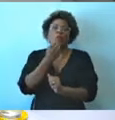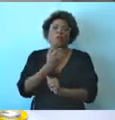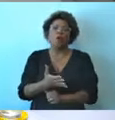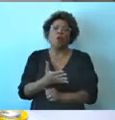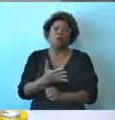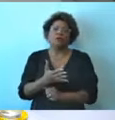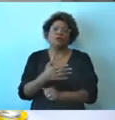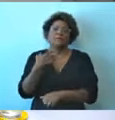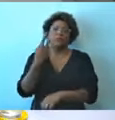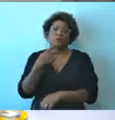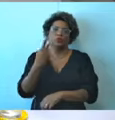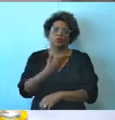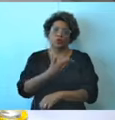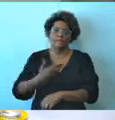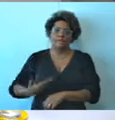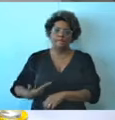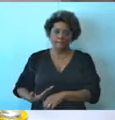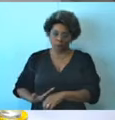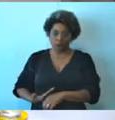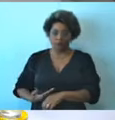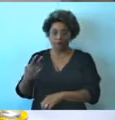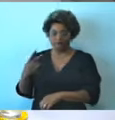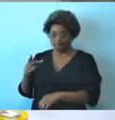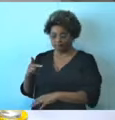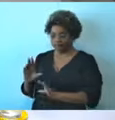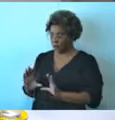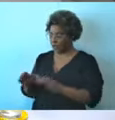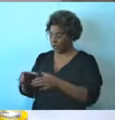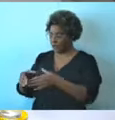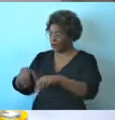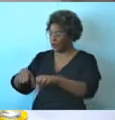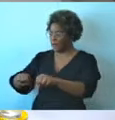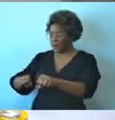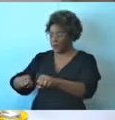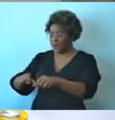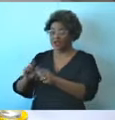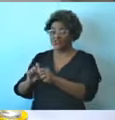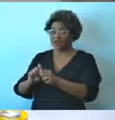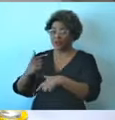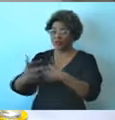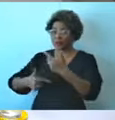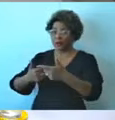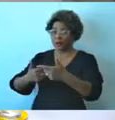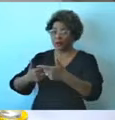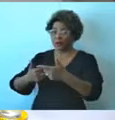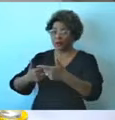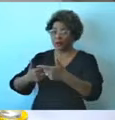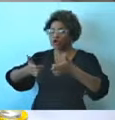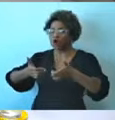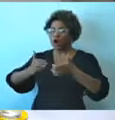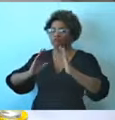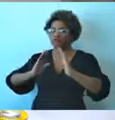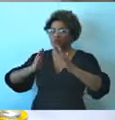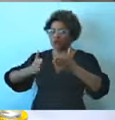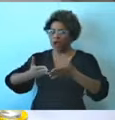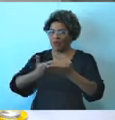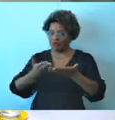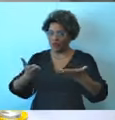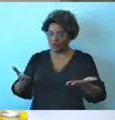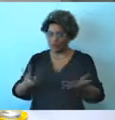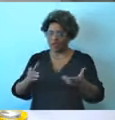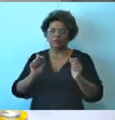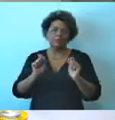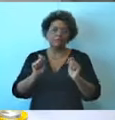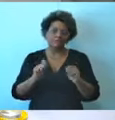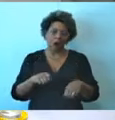a categoria e a gente possa fazer um trabalho voltado e mais propositivo para vocês. Então, contem conosco, estamos aqui justamente para ouvir